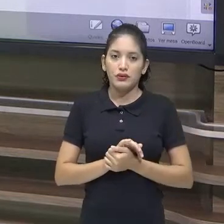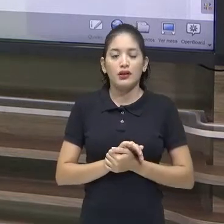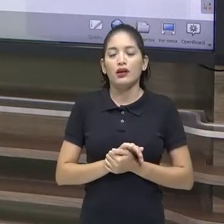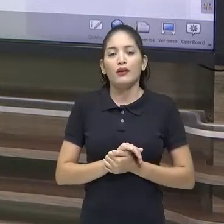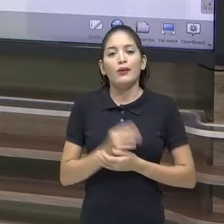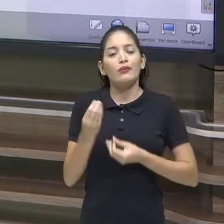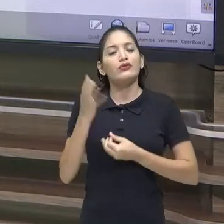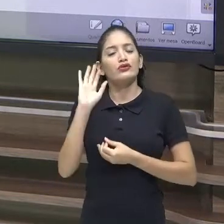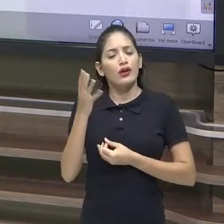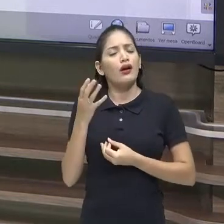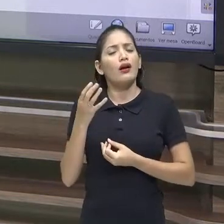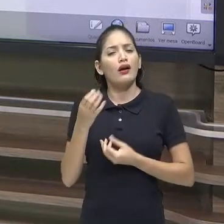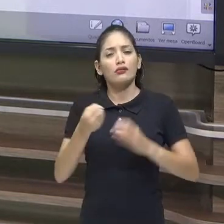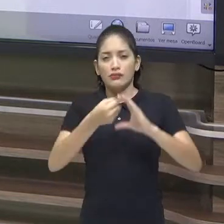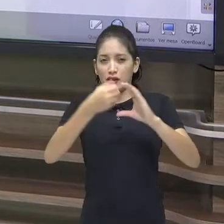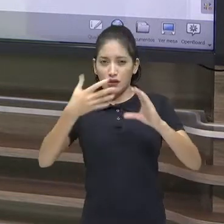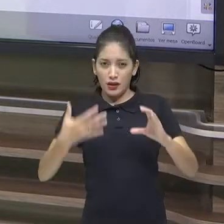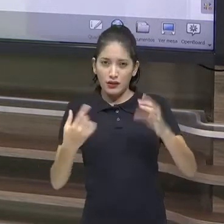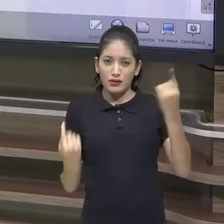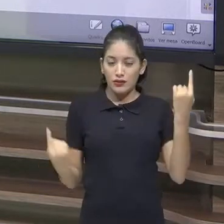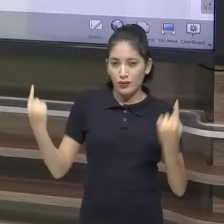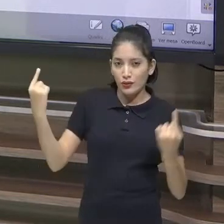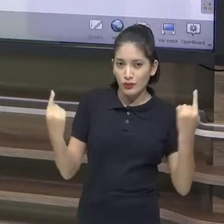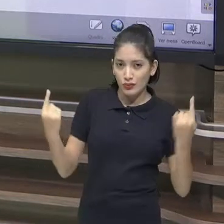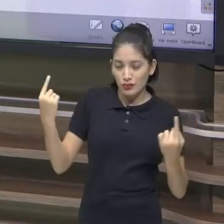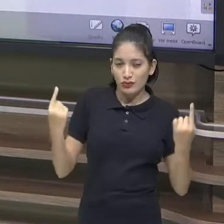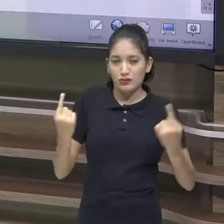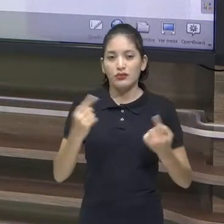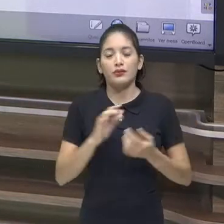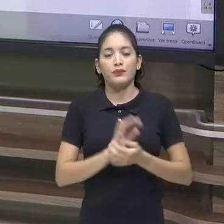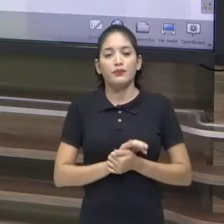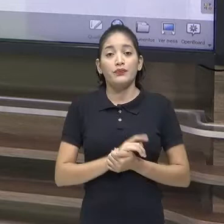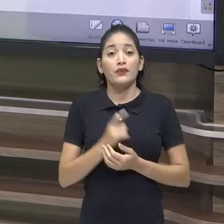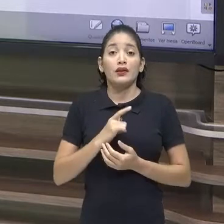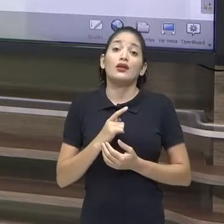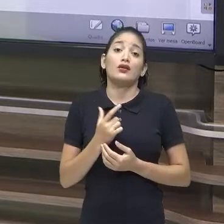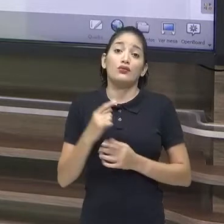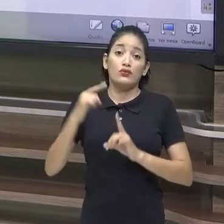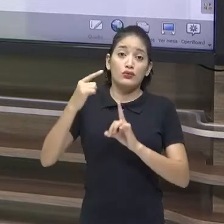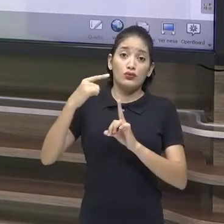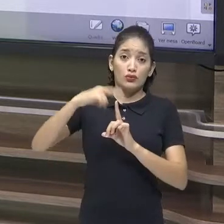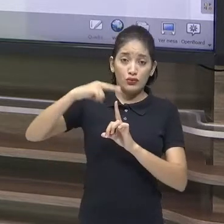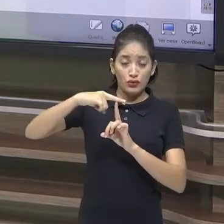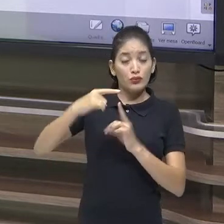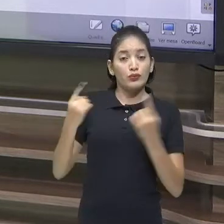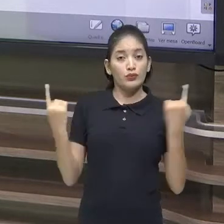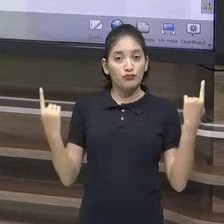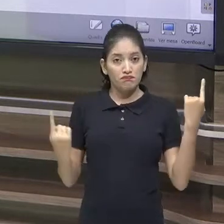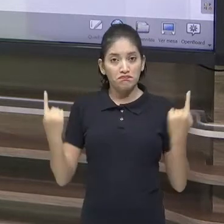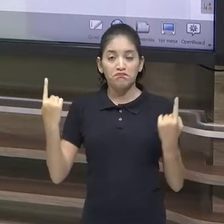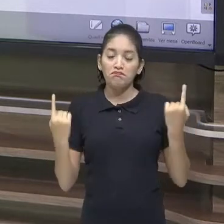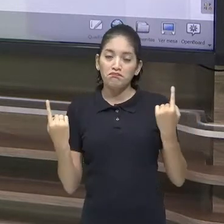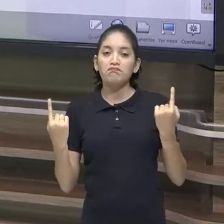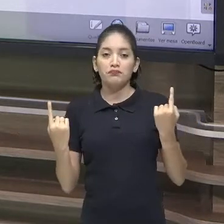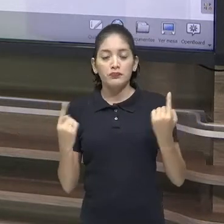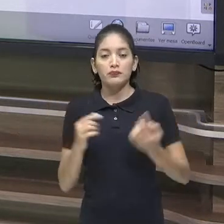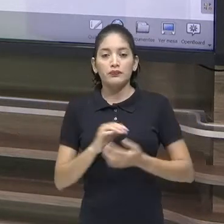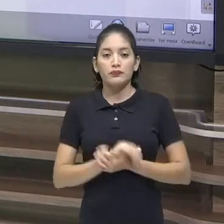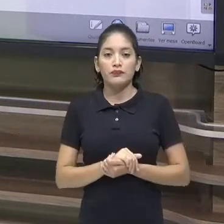pode aí classificar, tá bom? Então, a gente tem essas duas divisões, né? Então, a gente tem aí um tipo